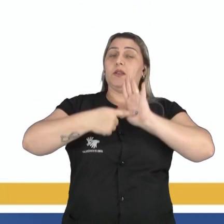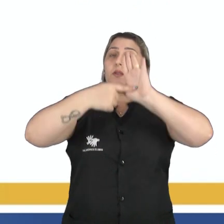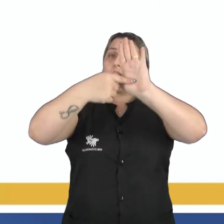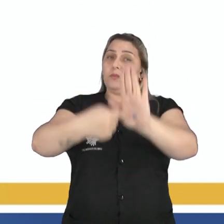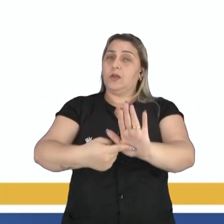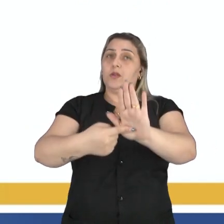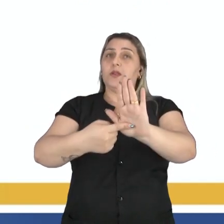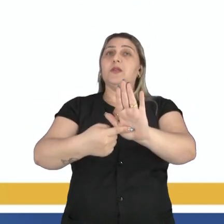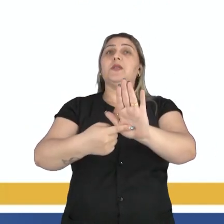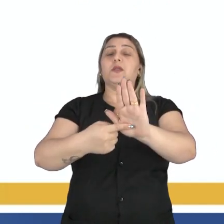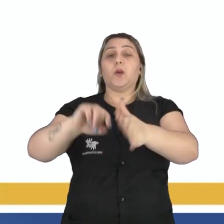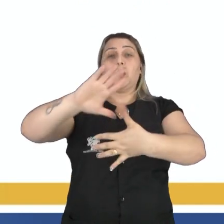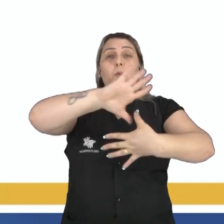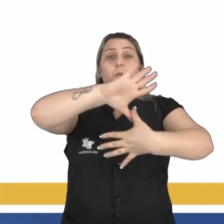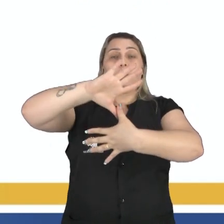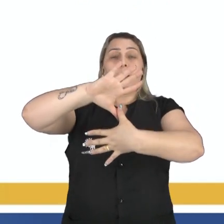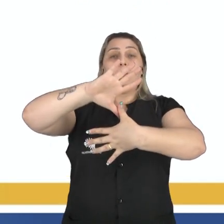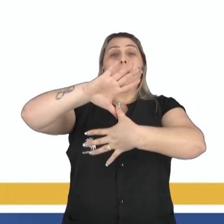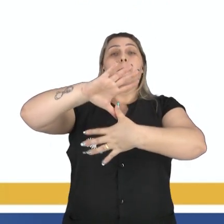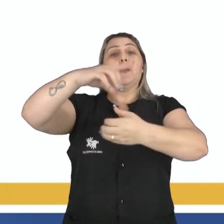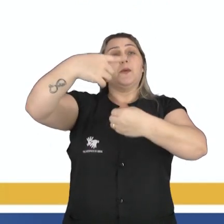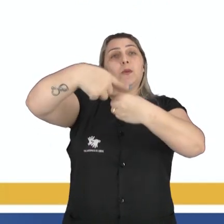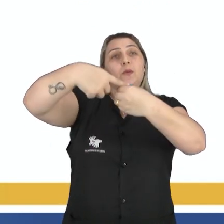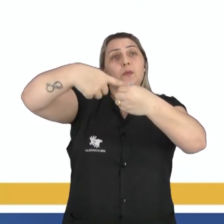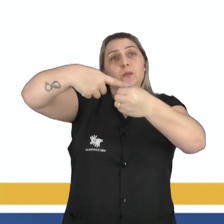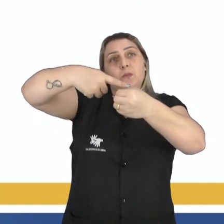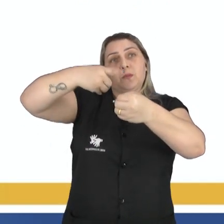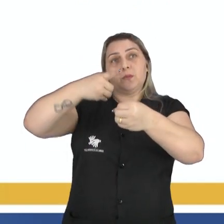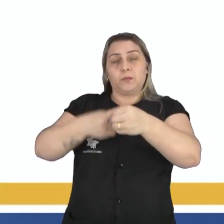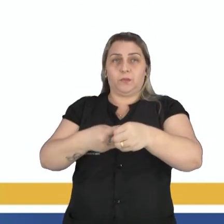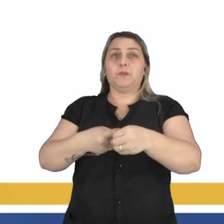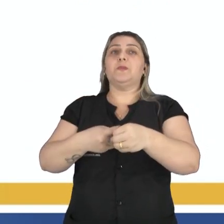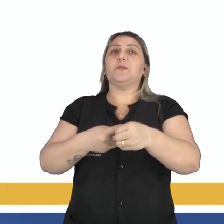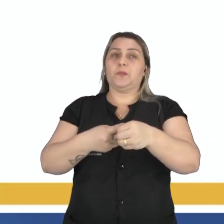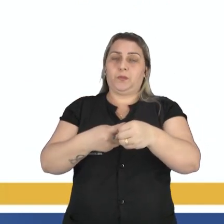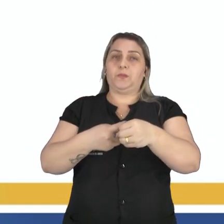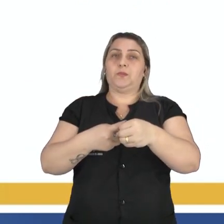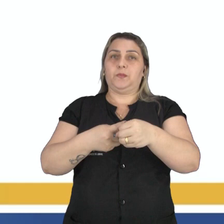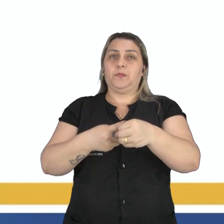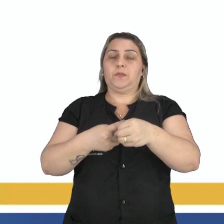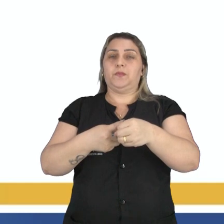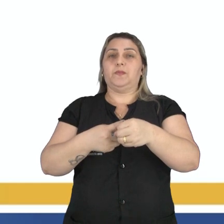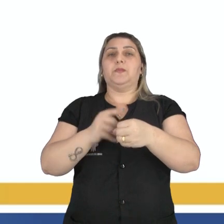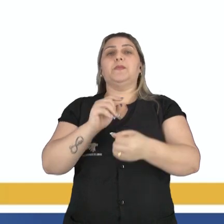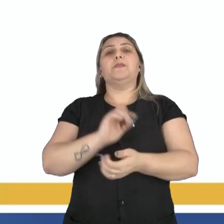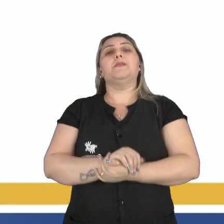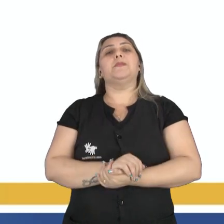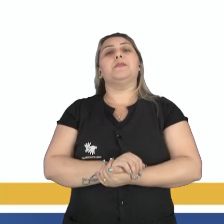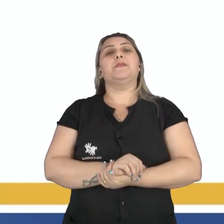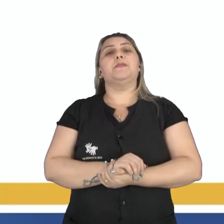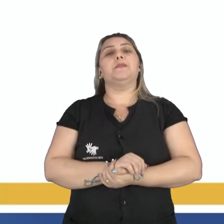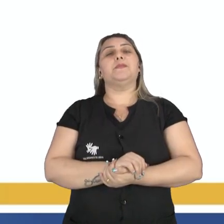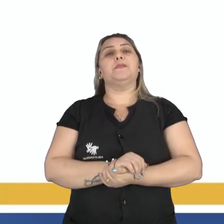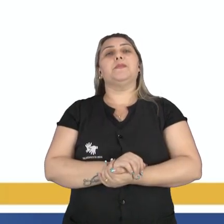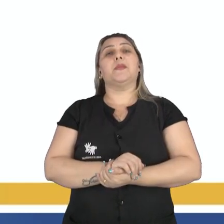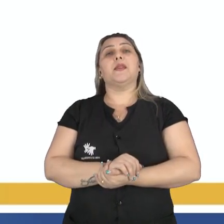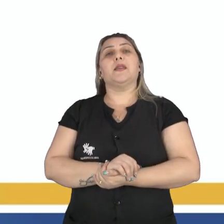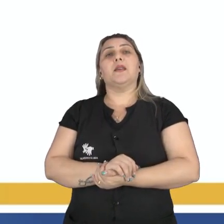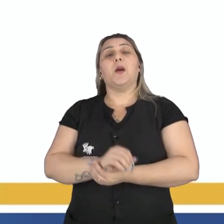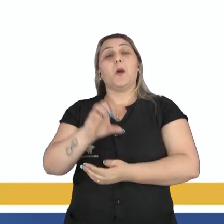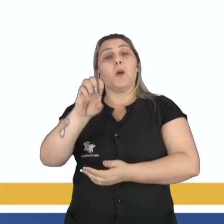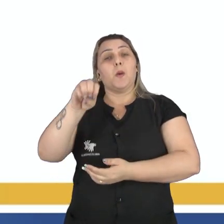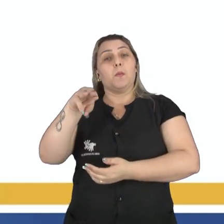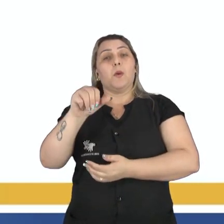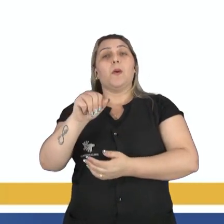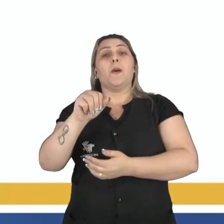mostra inclusive o mapa, os municípios que fazem parte desse Parque Nacional da Serra do Divisor, ou Serra do Moa.